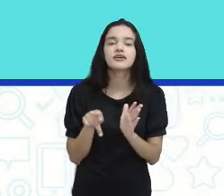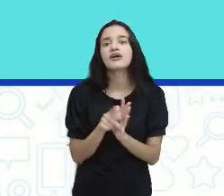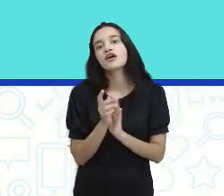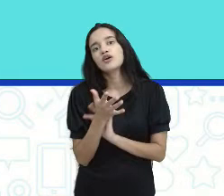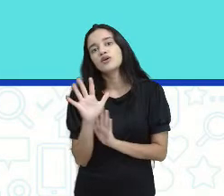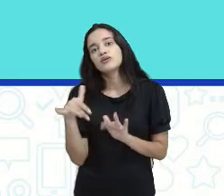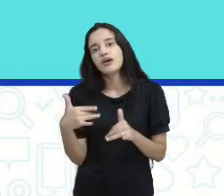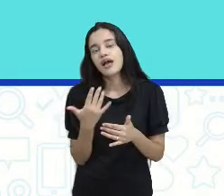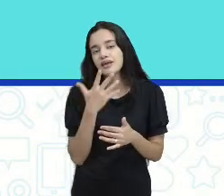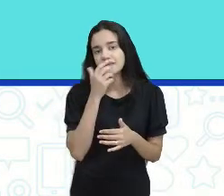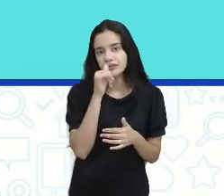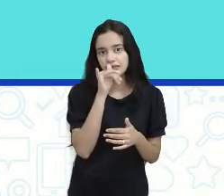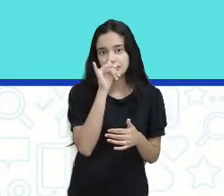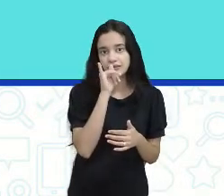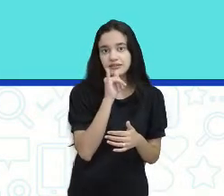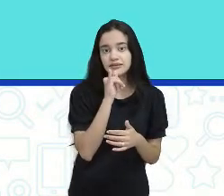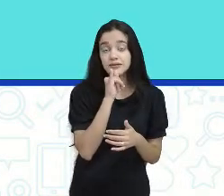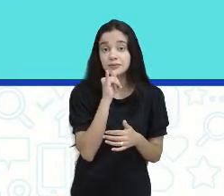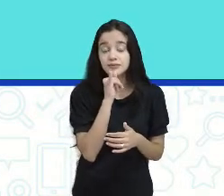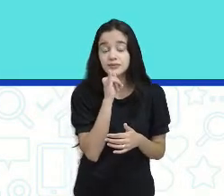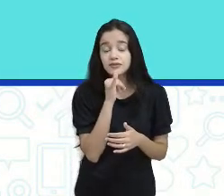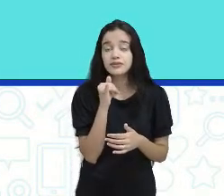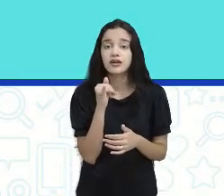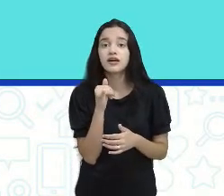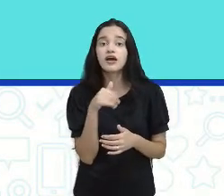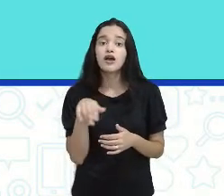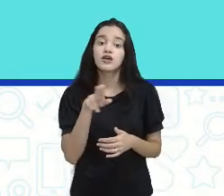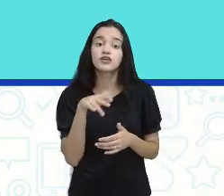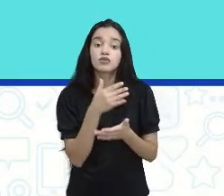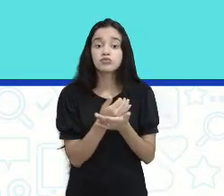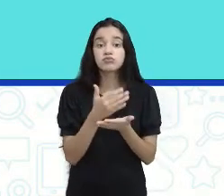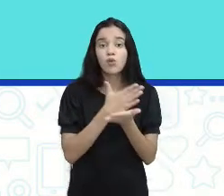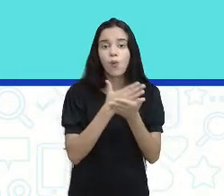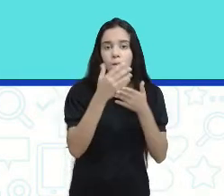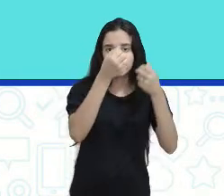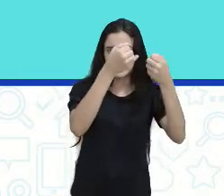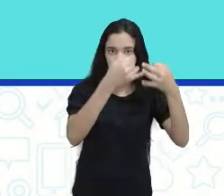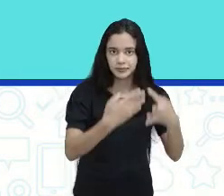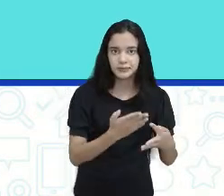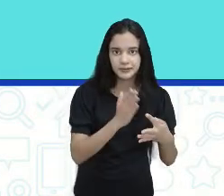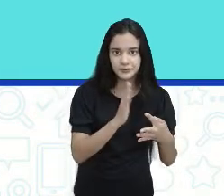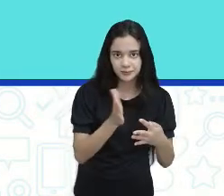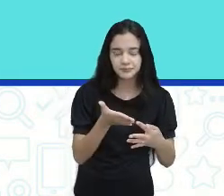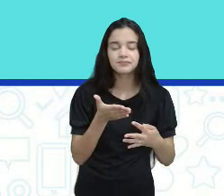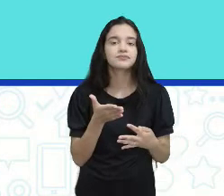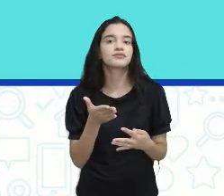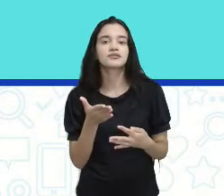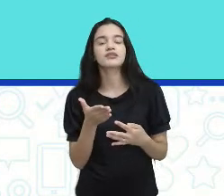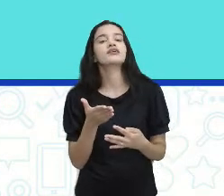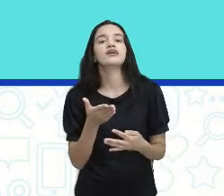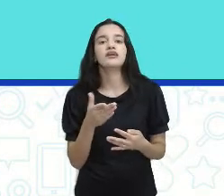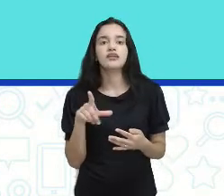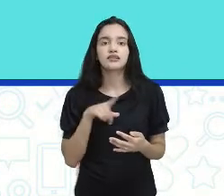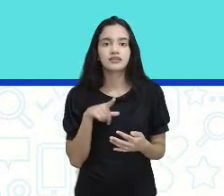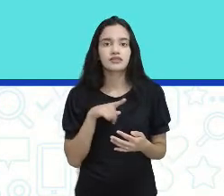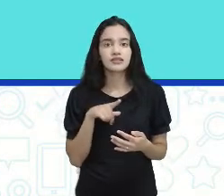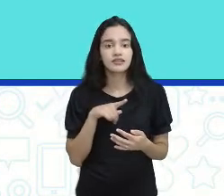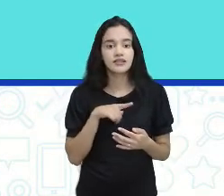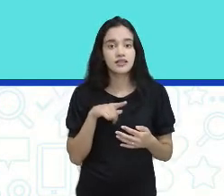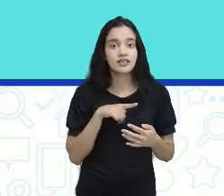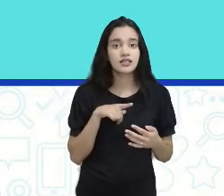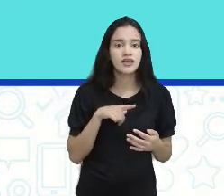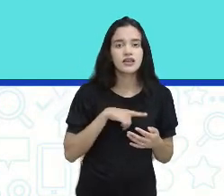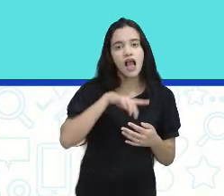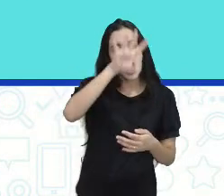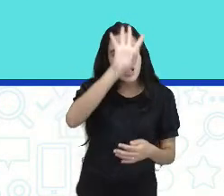de tabela, que é o rebote que eu falei para vocês no começo, né? E esse rebote, essa tabela,